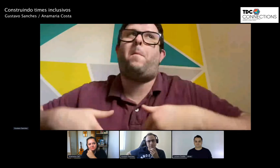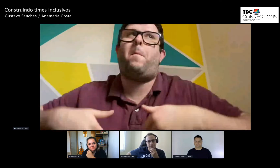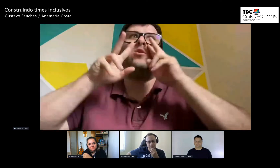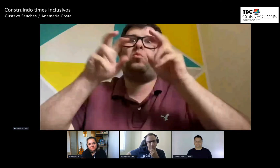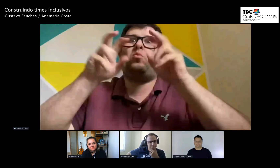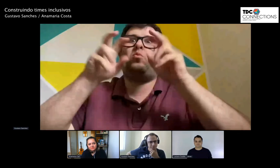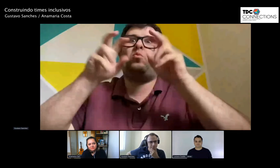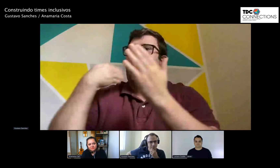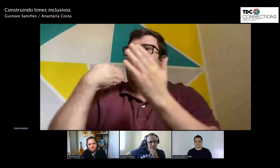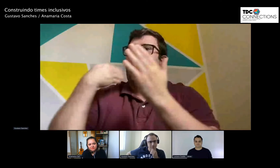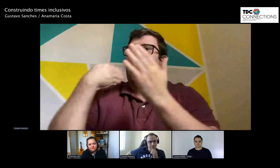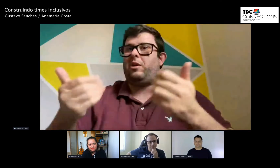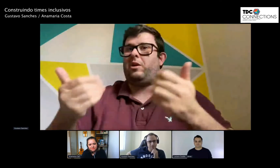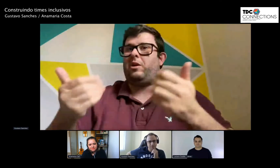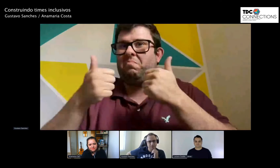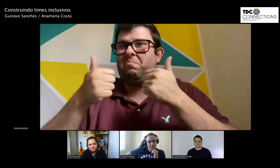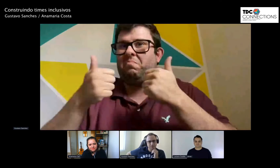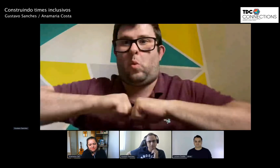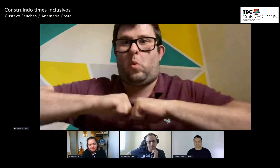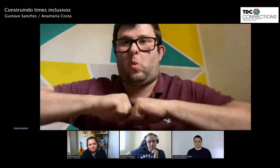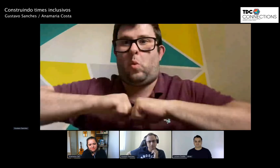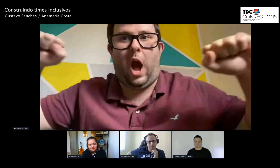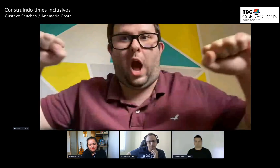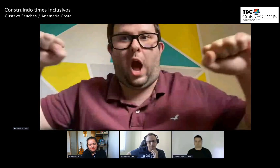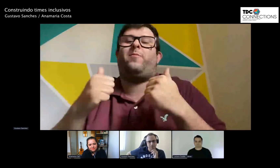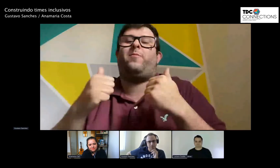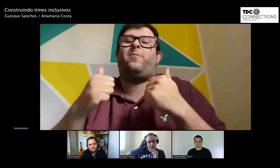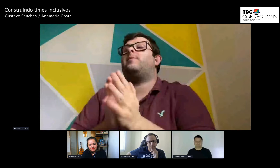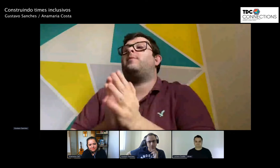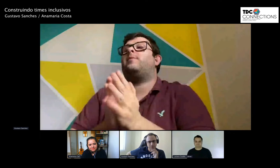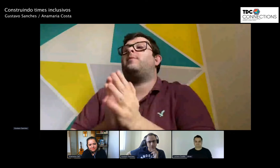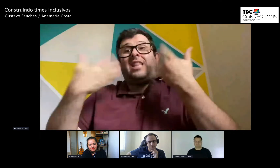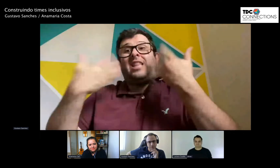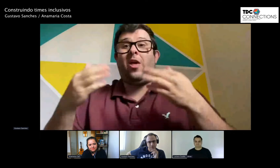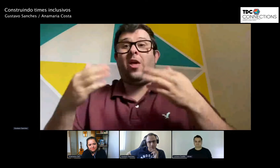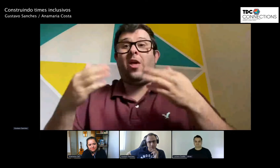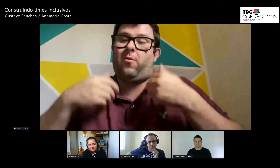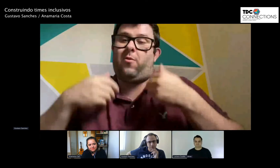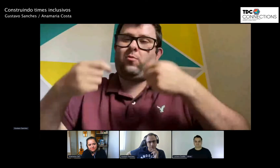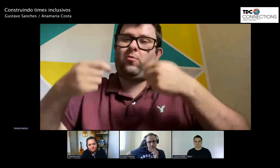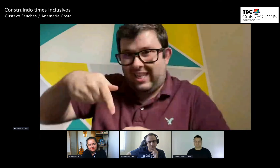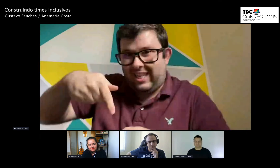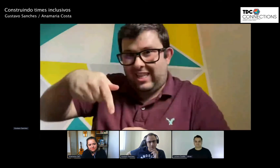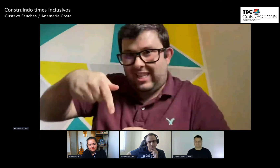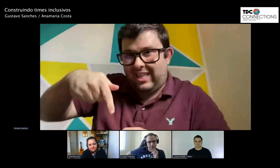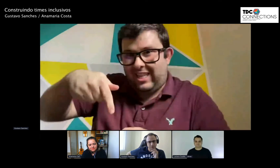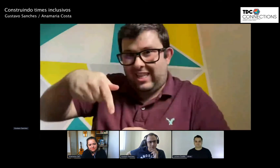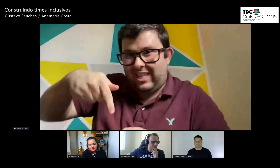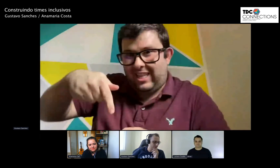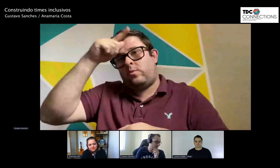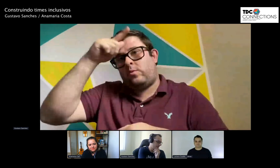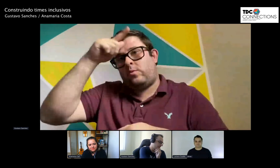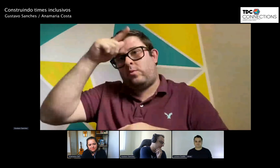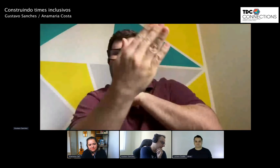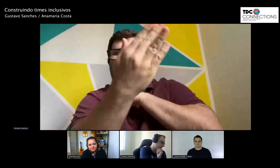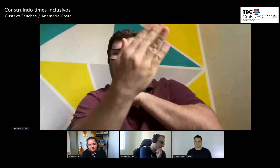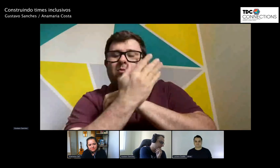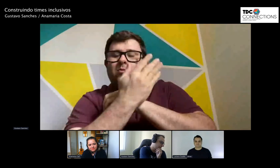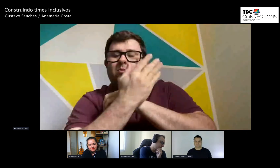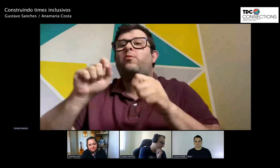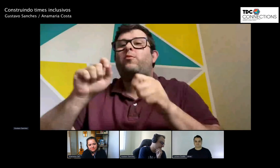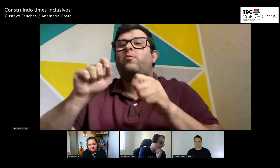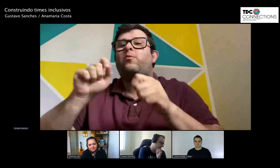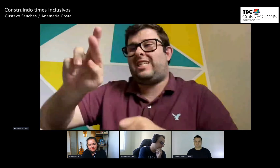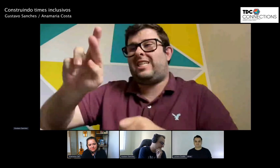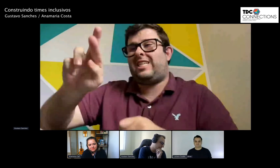empatia, e realmente foi muito forte essa questão do time inclusivo. Então, eu sou QA e pedi ajuda do